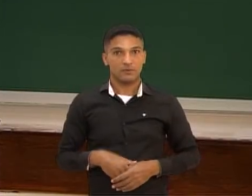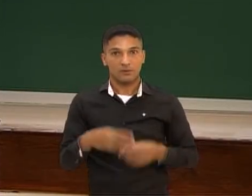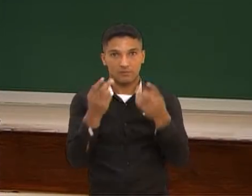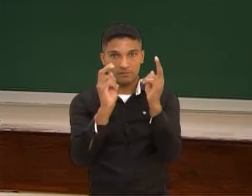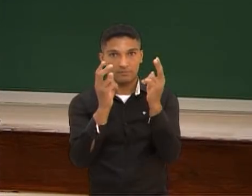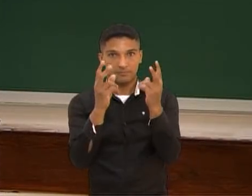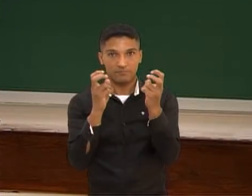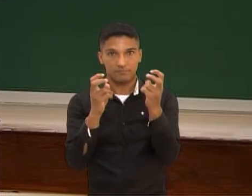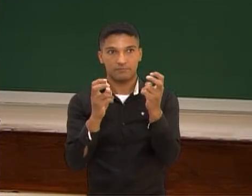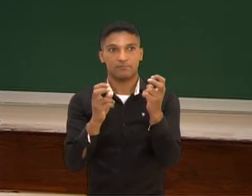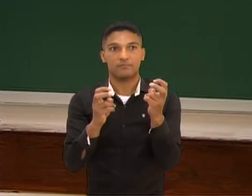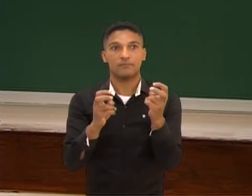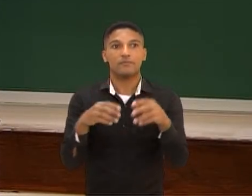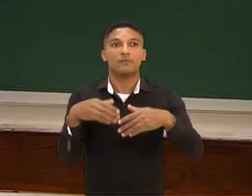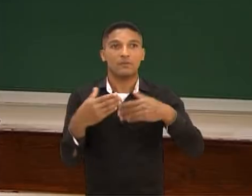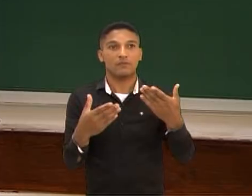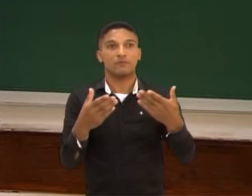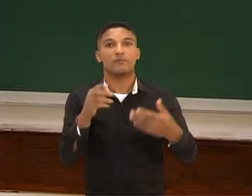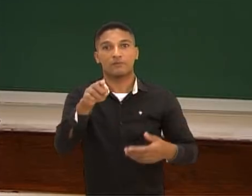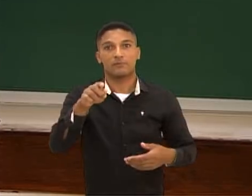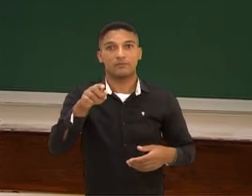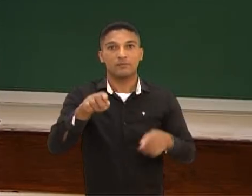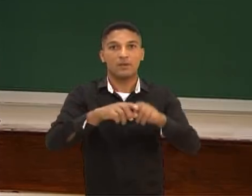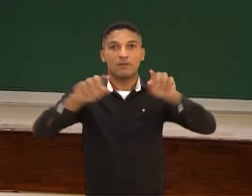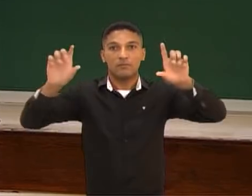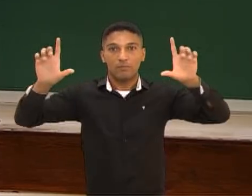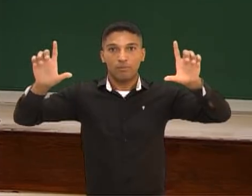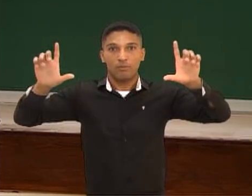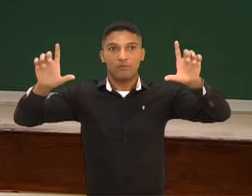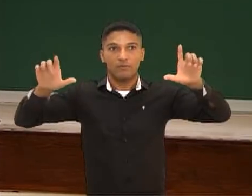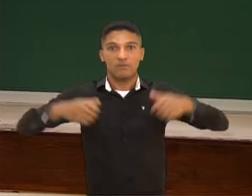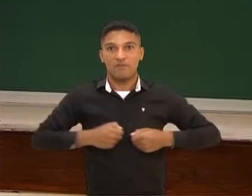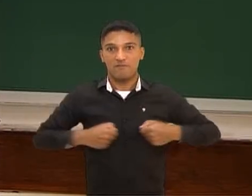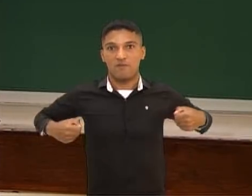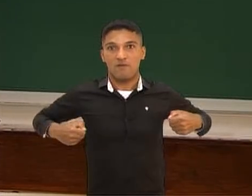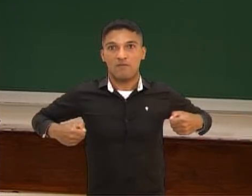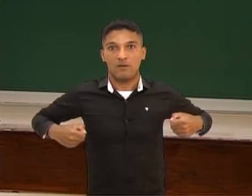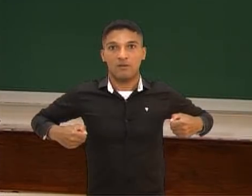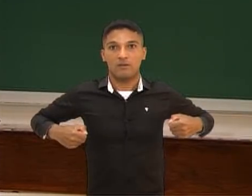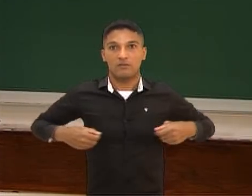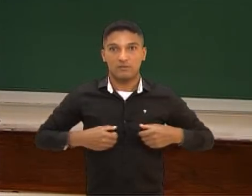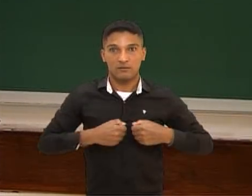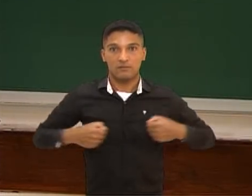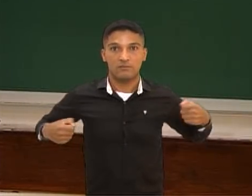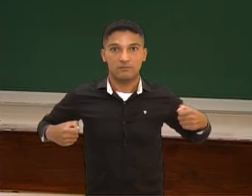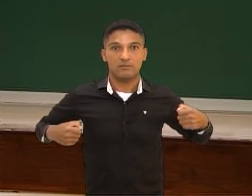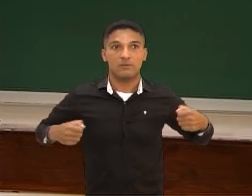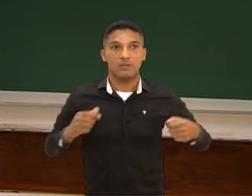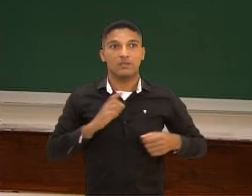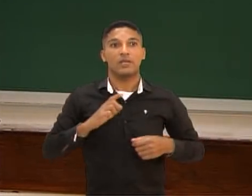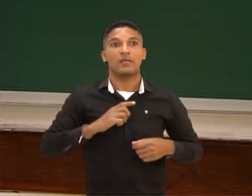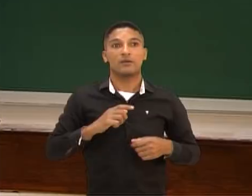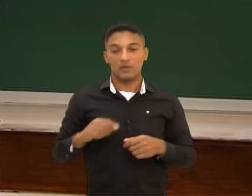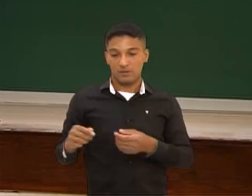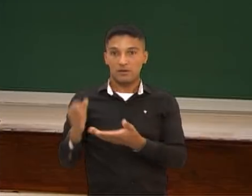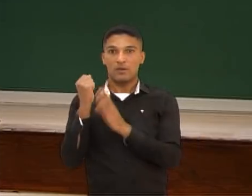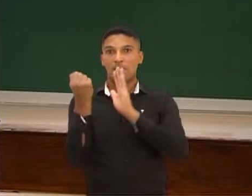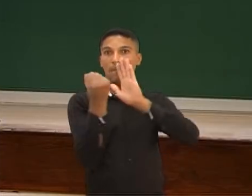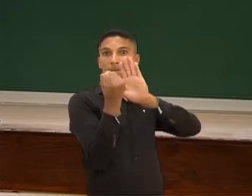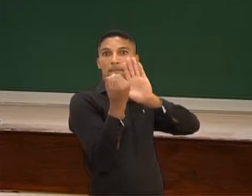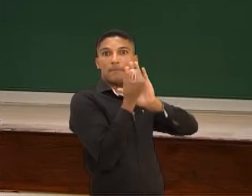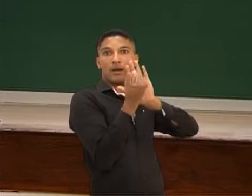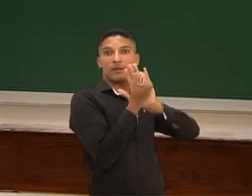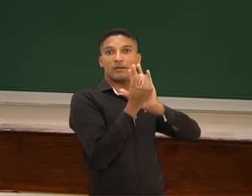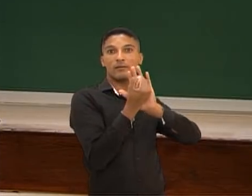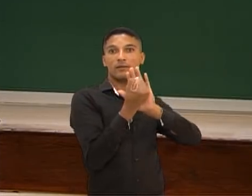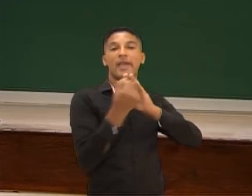doador de sangue. E ali vocês têm a logomarca, né, de pessoas que estão patrocinando, dos